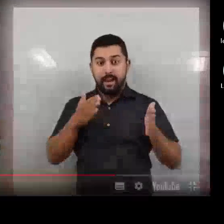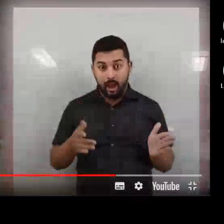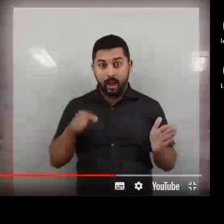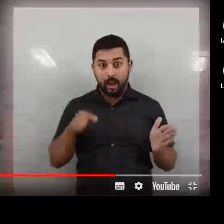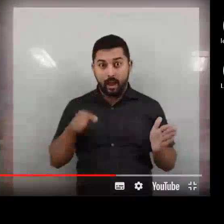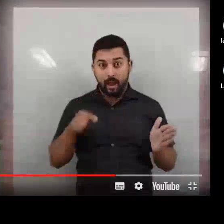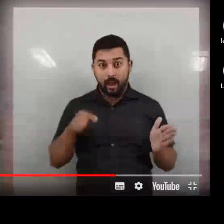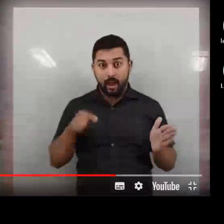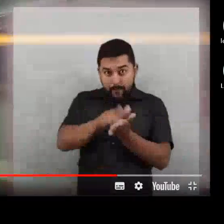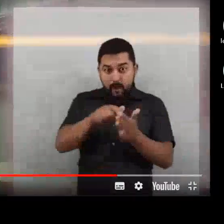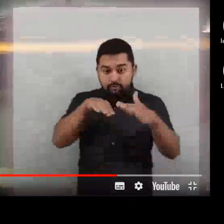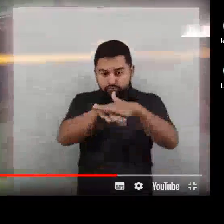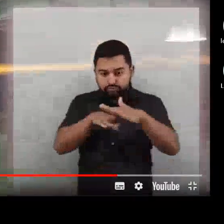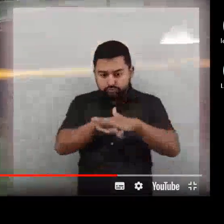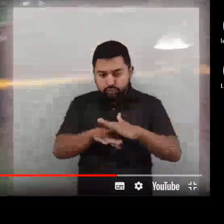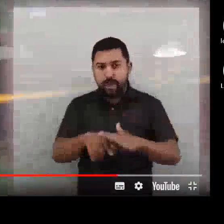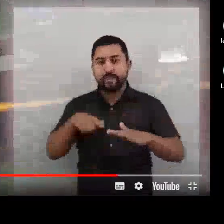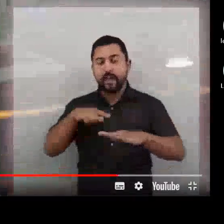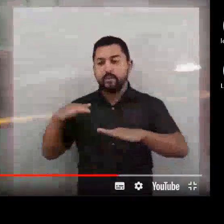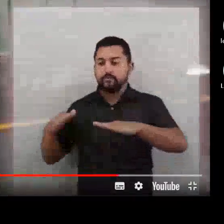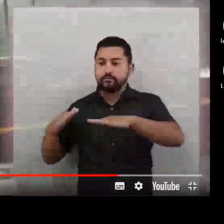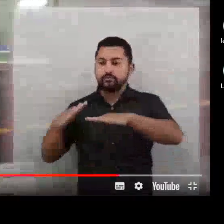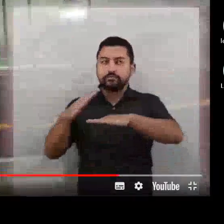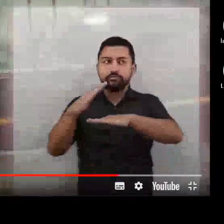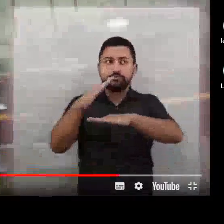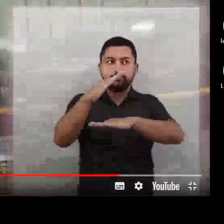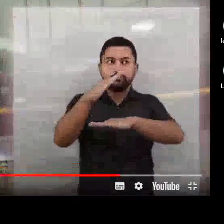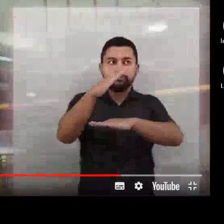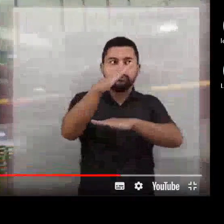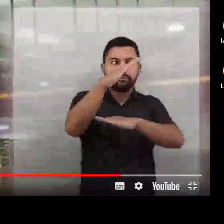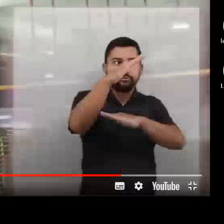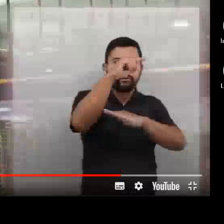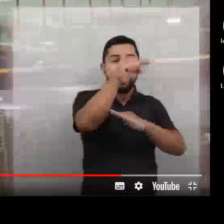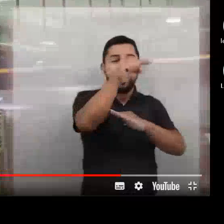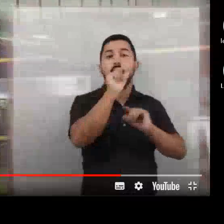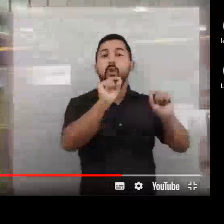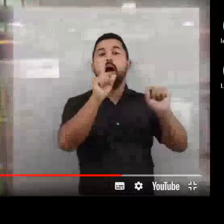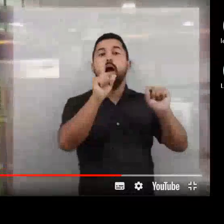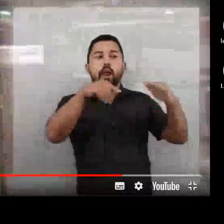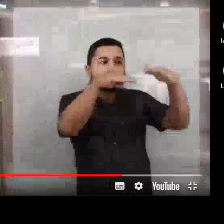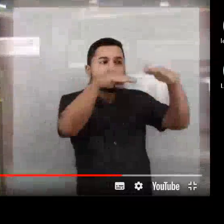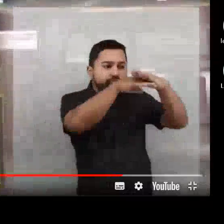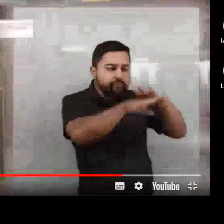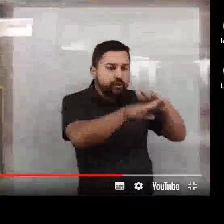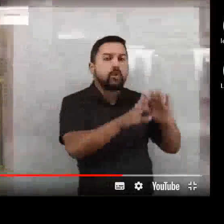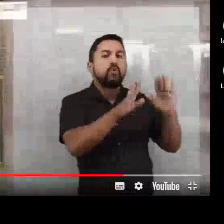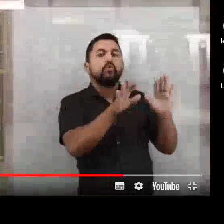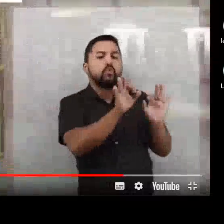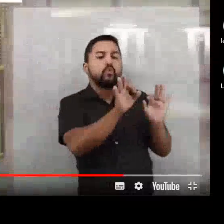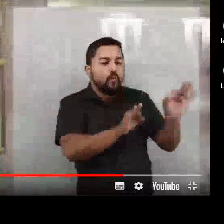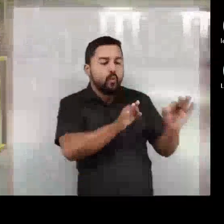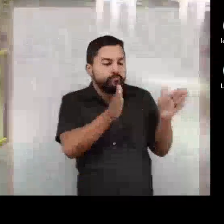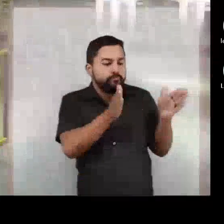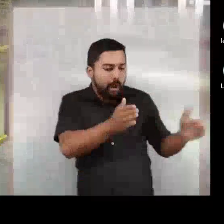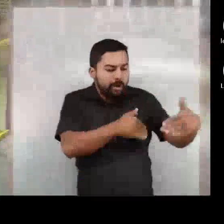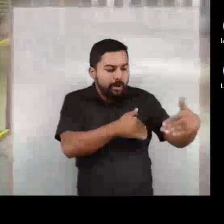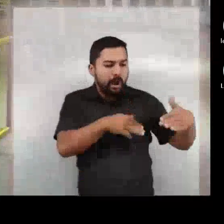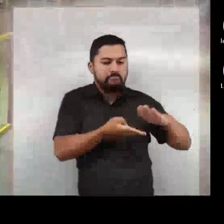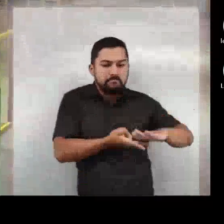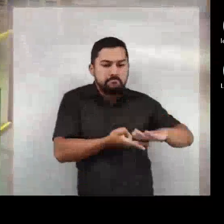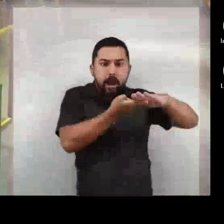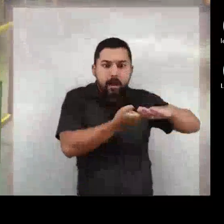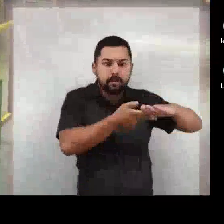As caixas do papel Suzano Report seguem por esteiras até os elevadores de empilhamento, que são responsáveis pela montagem dos